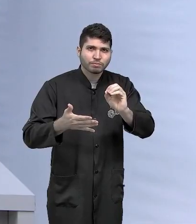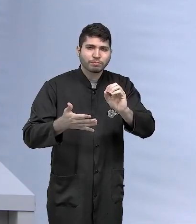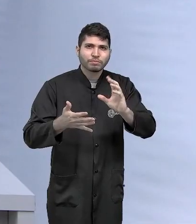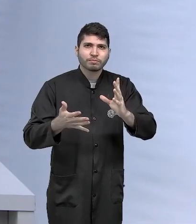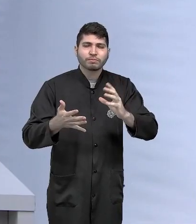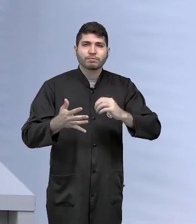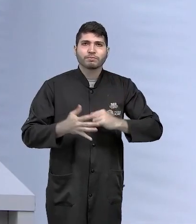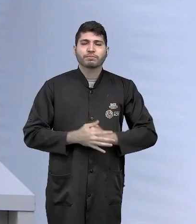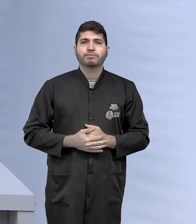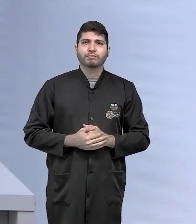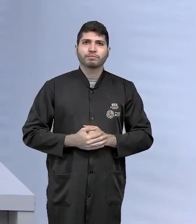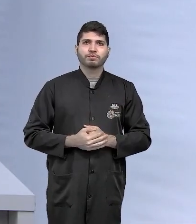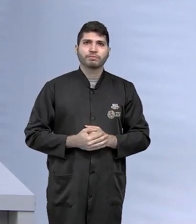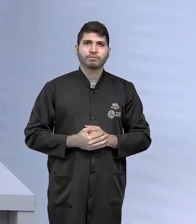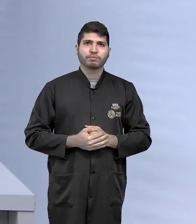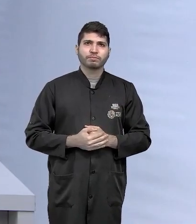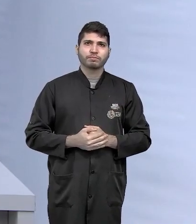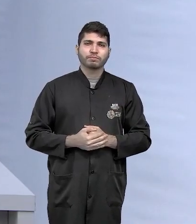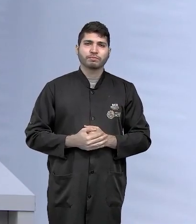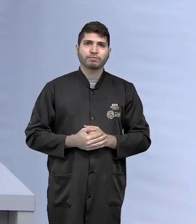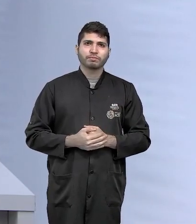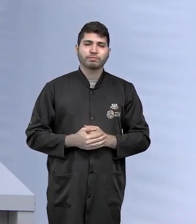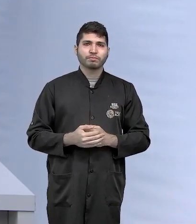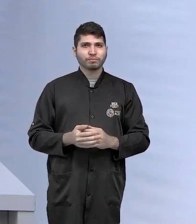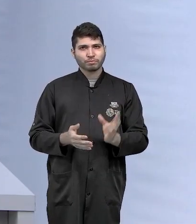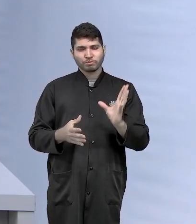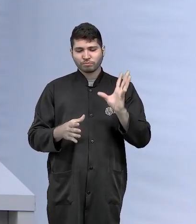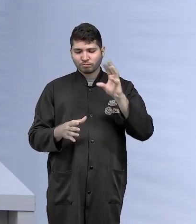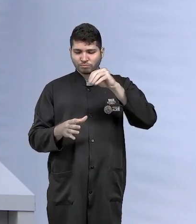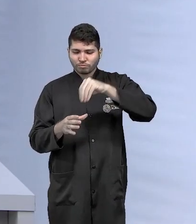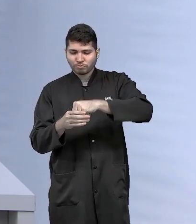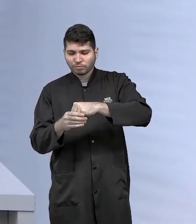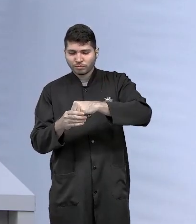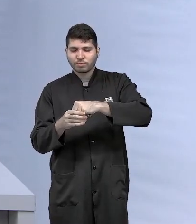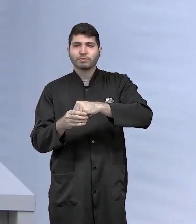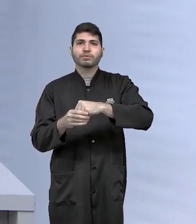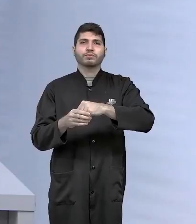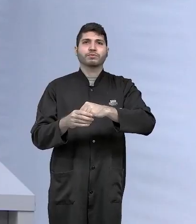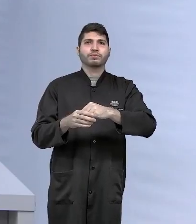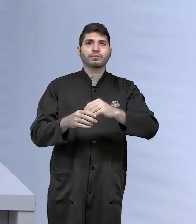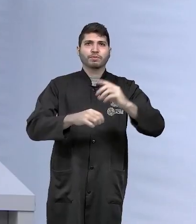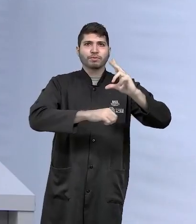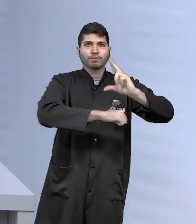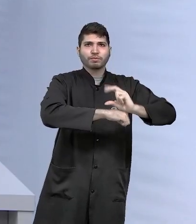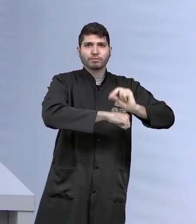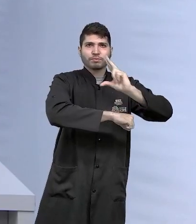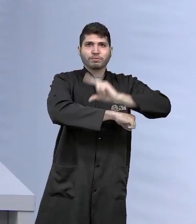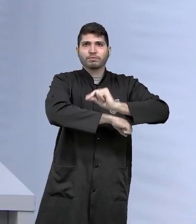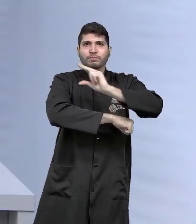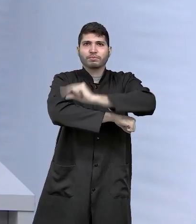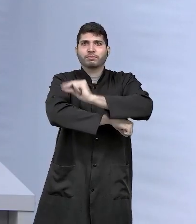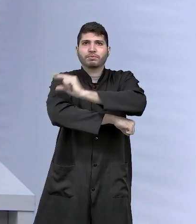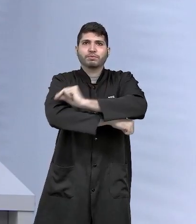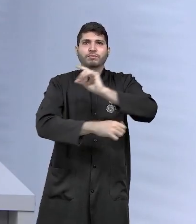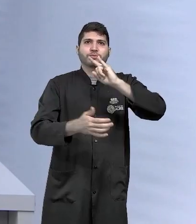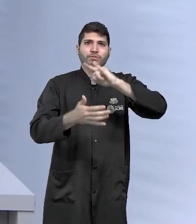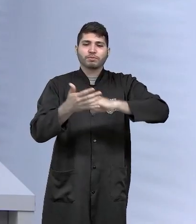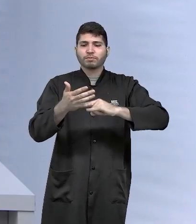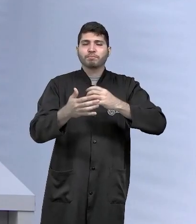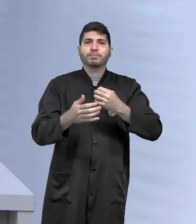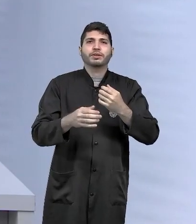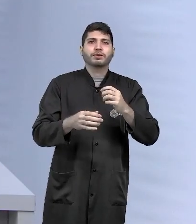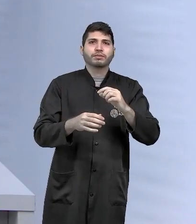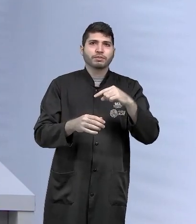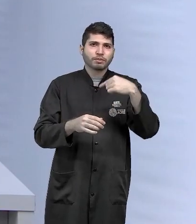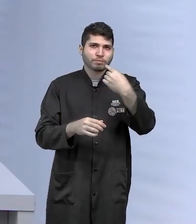Eles colocavam os documentos dentro de uma caixa, colocavam grilos dentro para envelhecer o documento, e aí quando ele